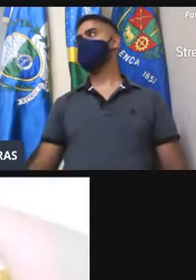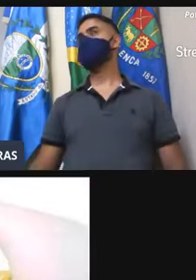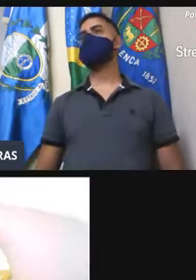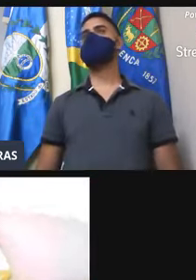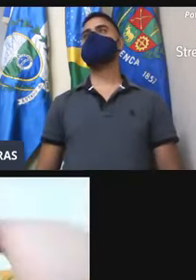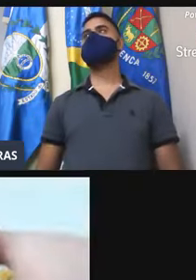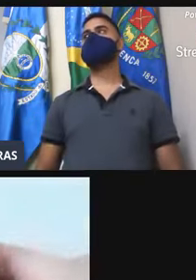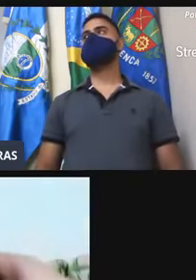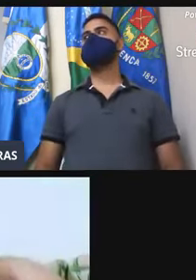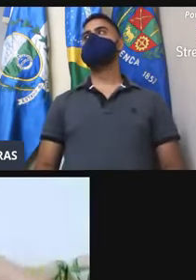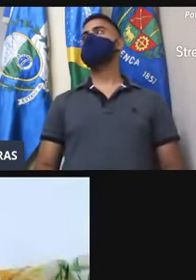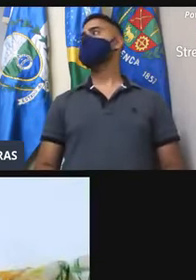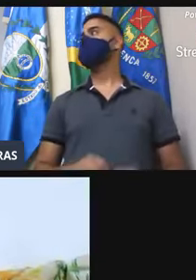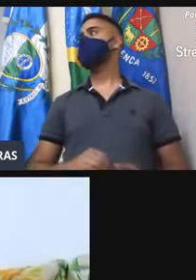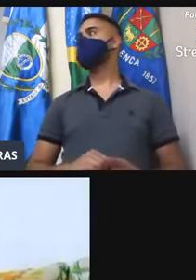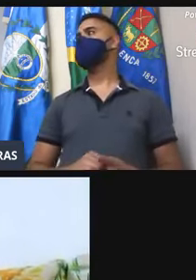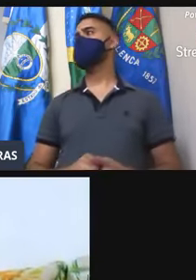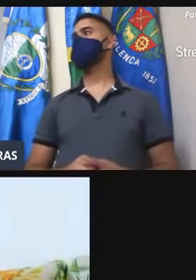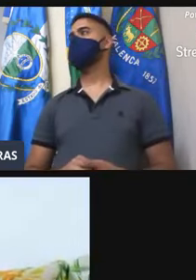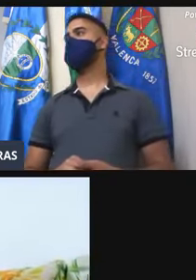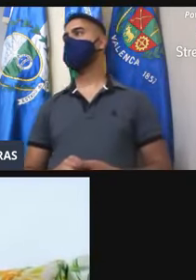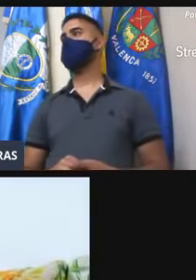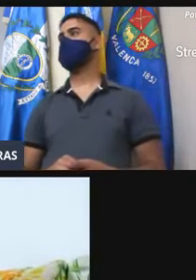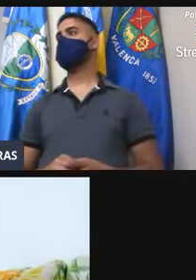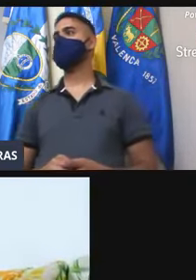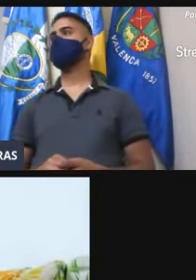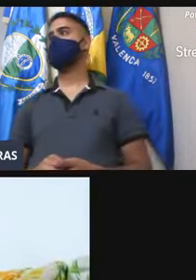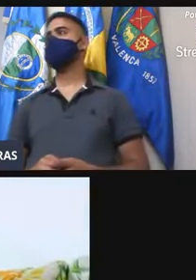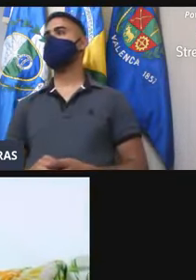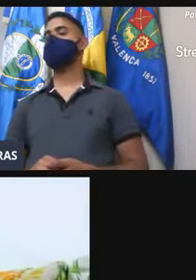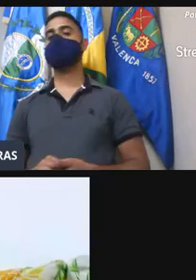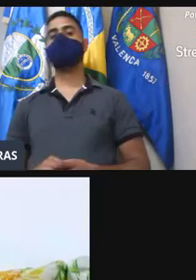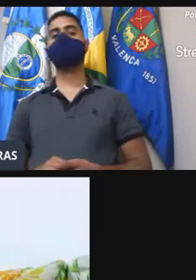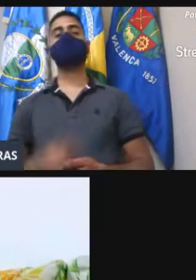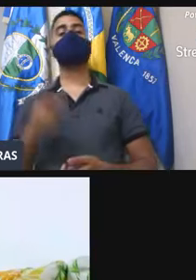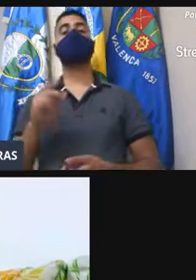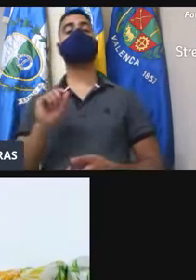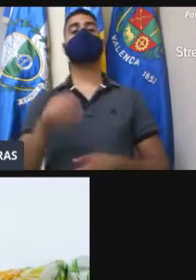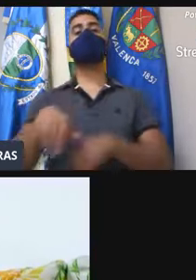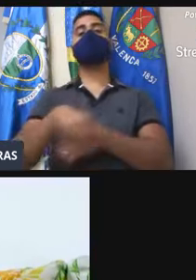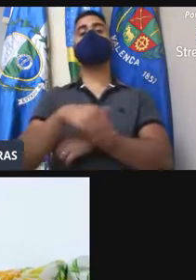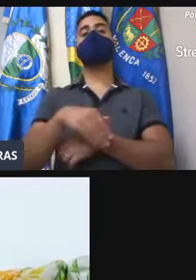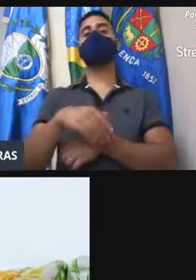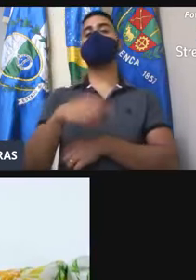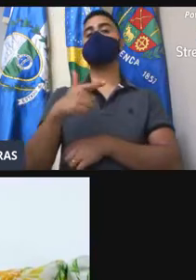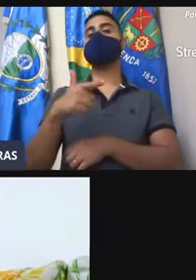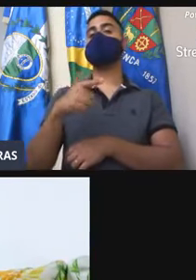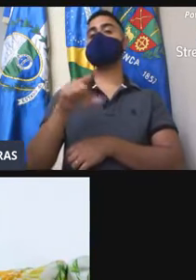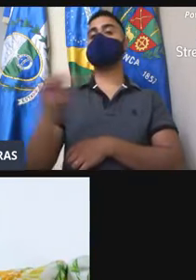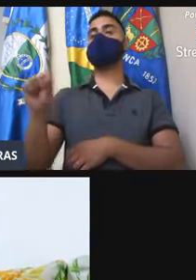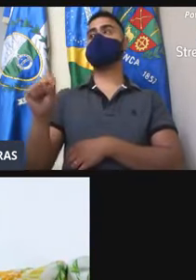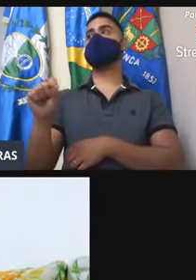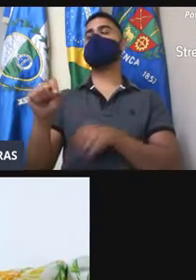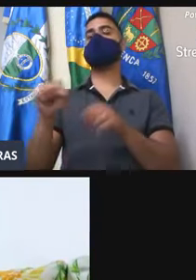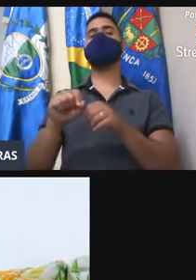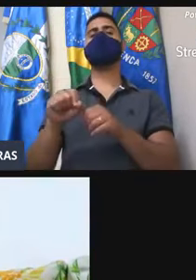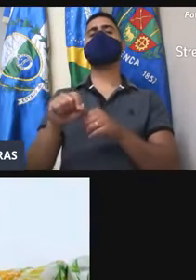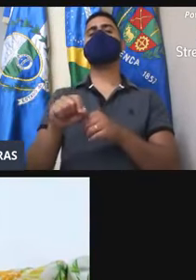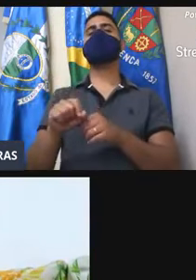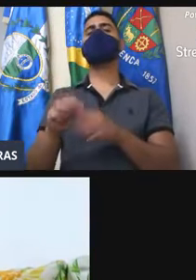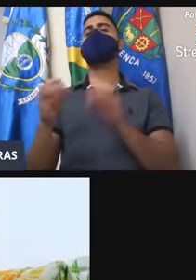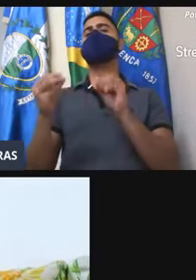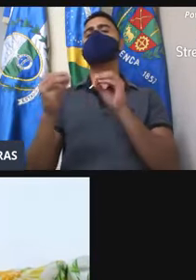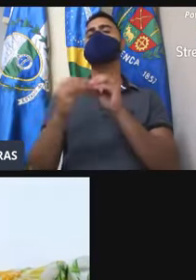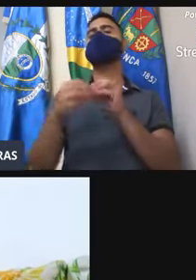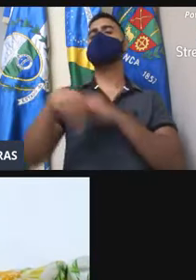ordinária 035/2020, professor Rafael. Dispõe sobre a denominação da Rua Sem Saída, que faz divisa com